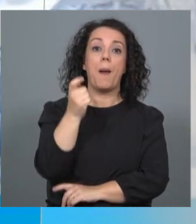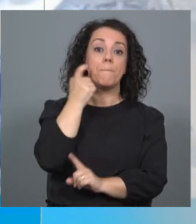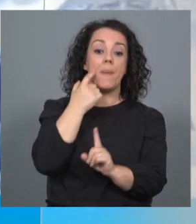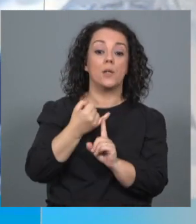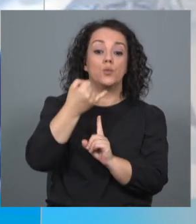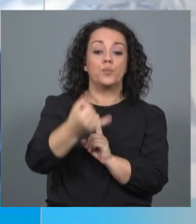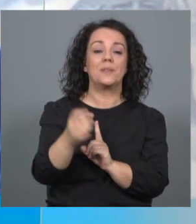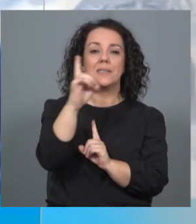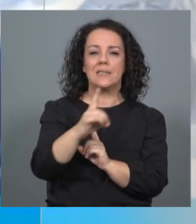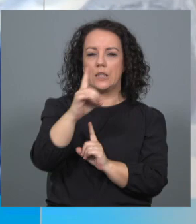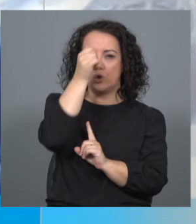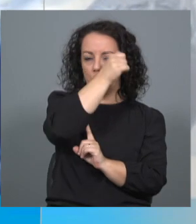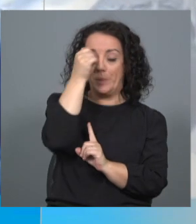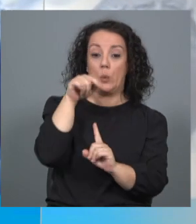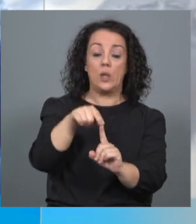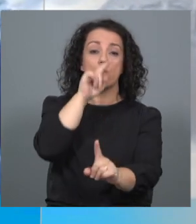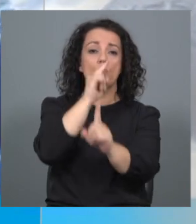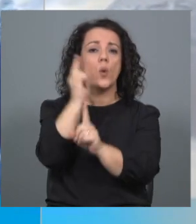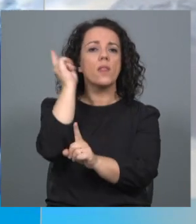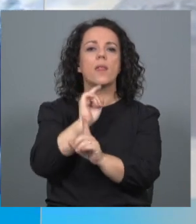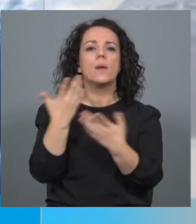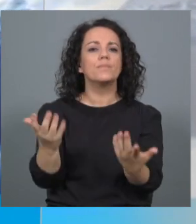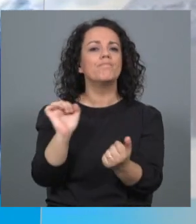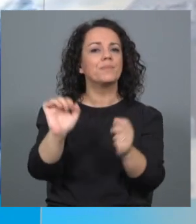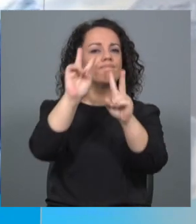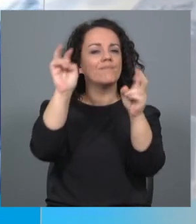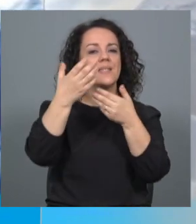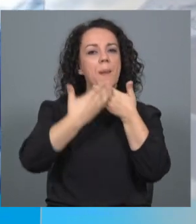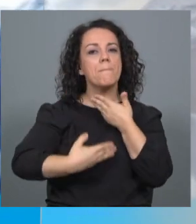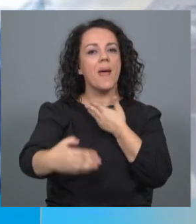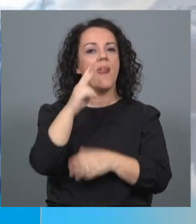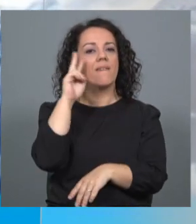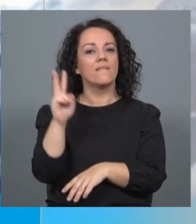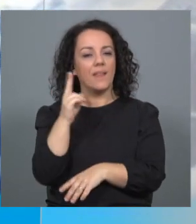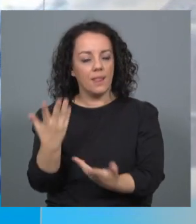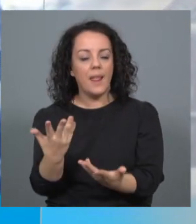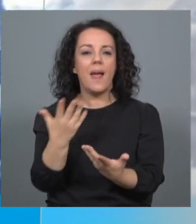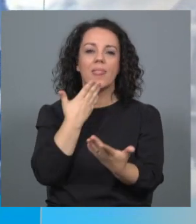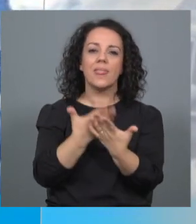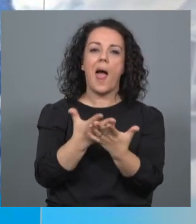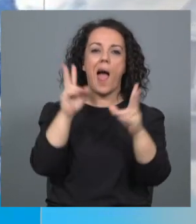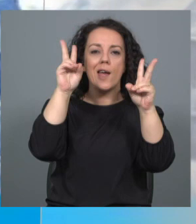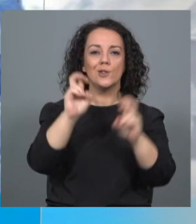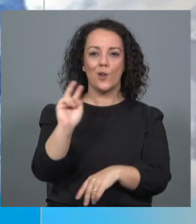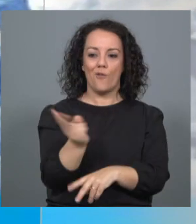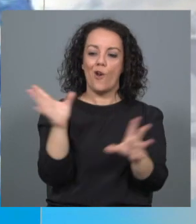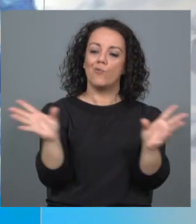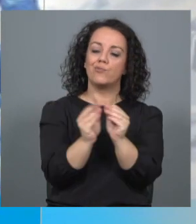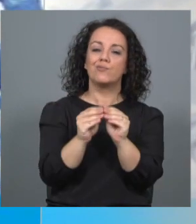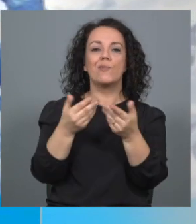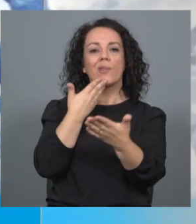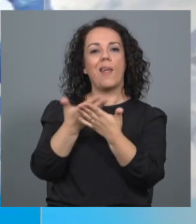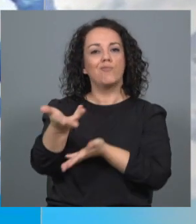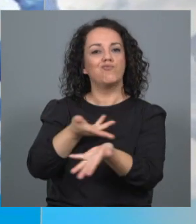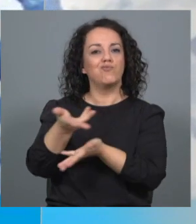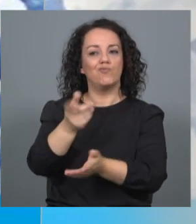Nesse dia arranca também a Semana da Vida, o que nos leva a conjugar estes dois assuntos na nossa conversa de